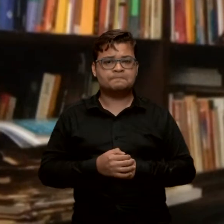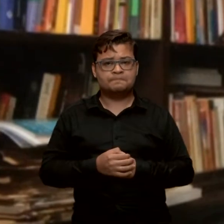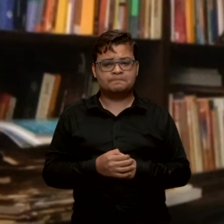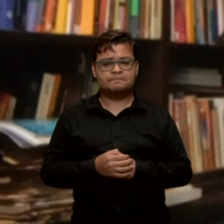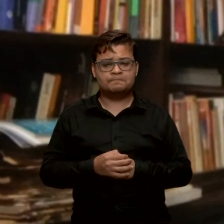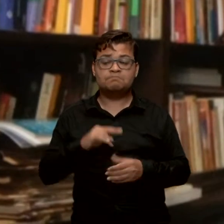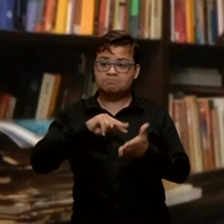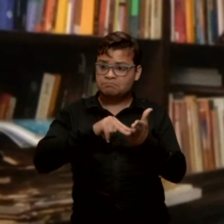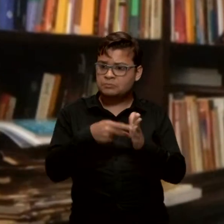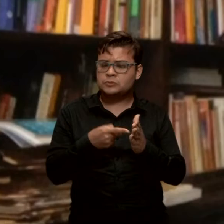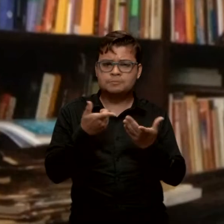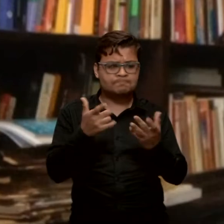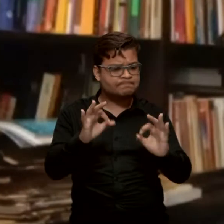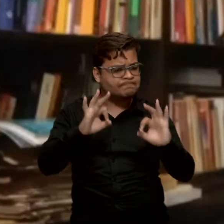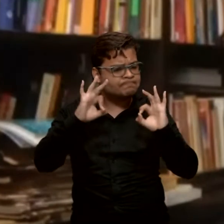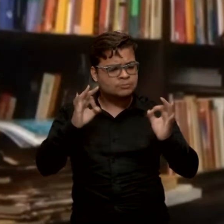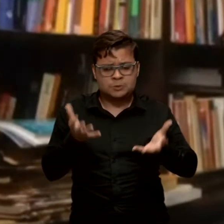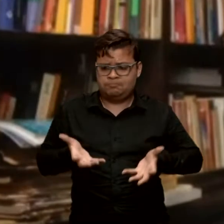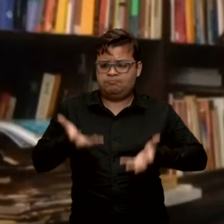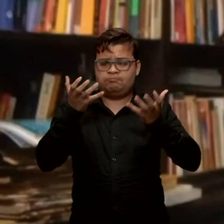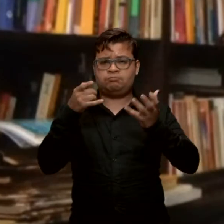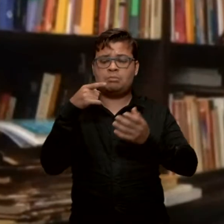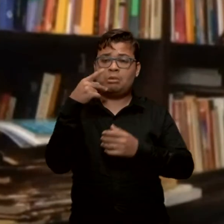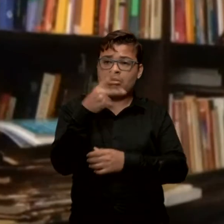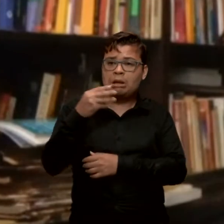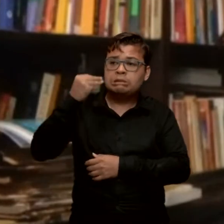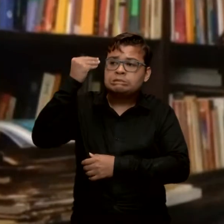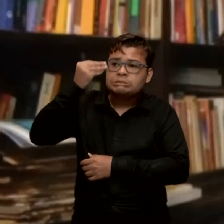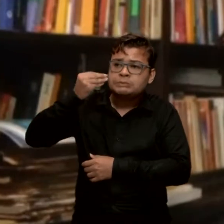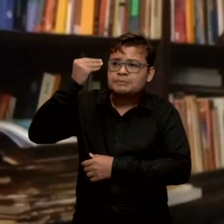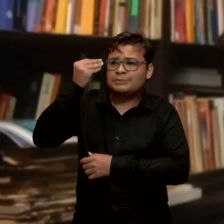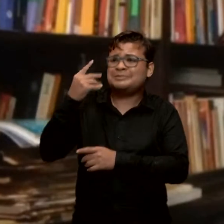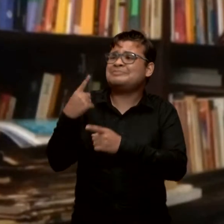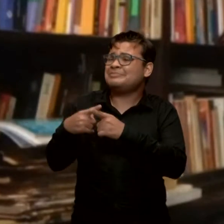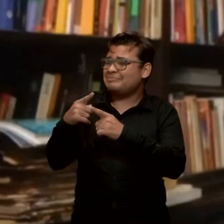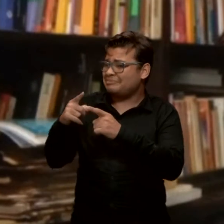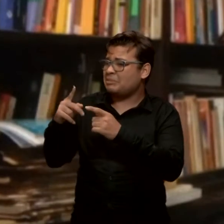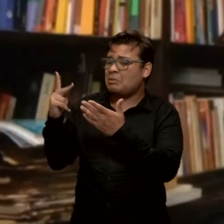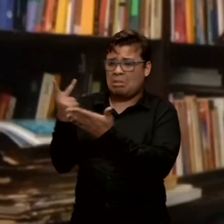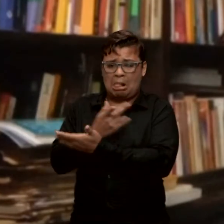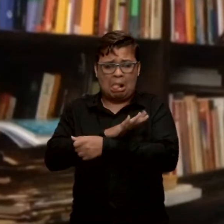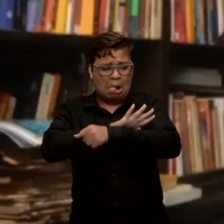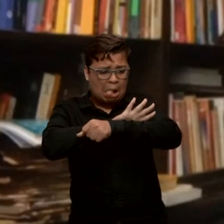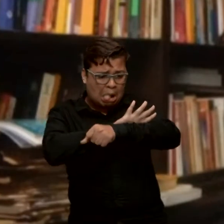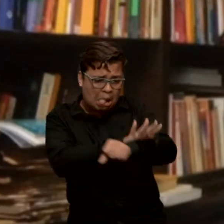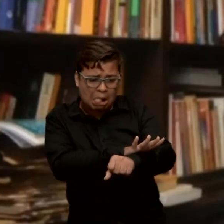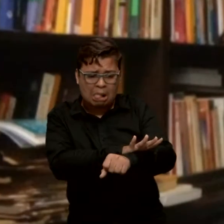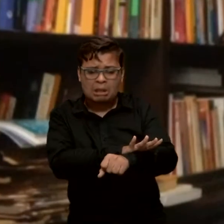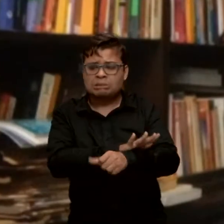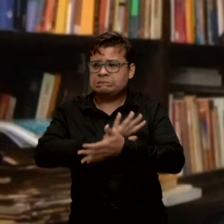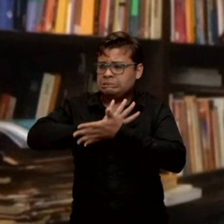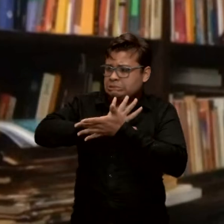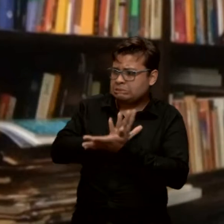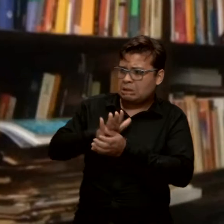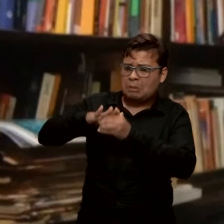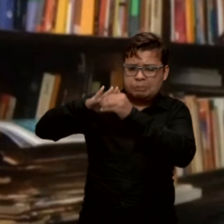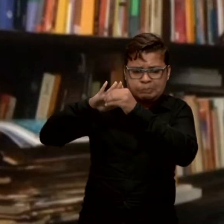dessa experiência, que é uma experiência, né, de discriminação racial, né, uma experiência